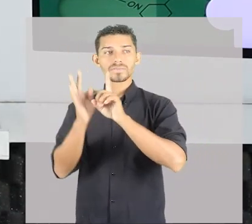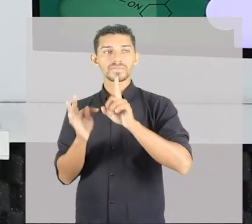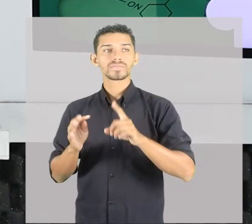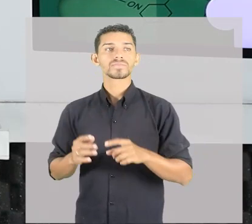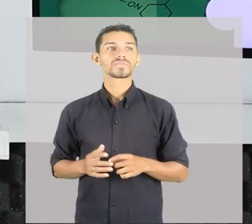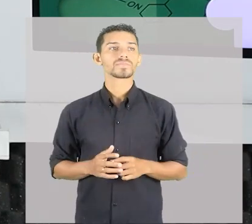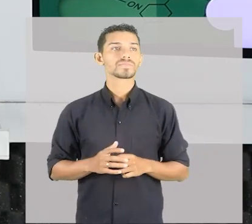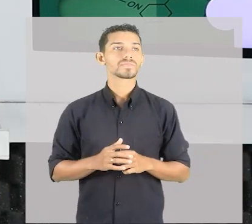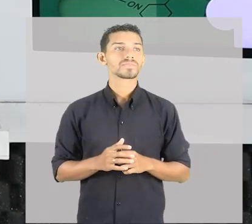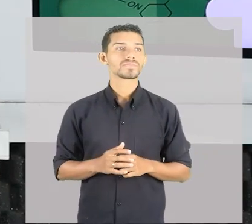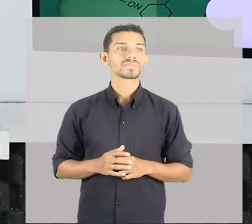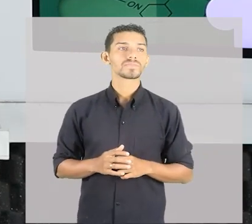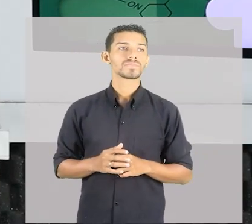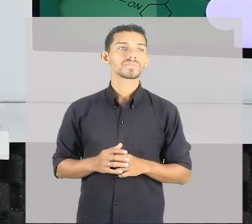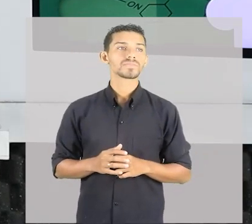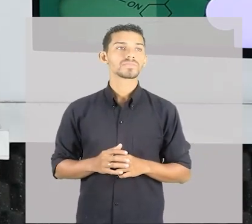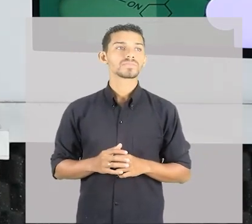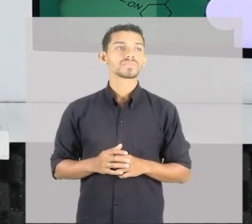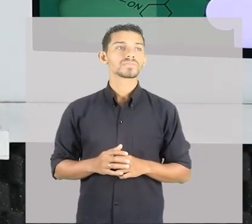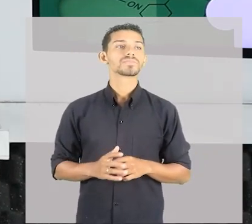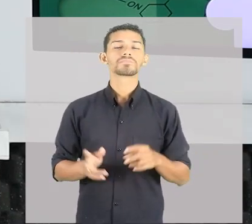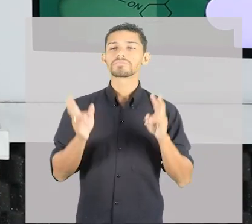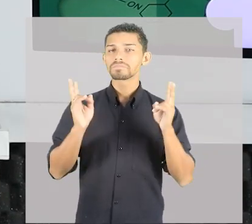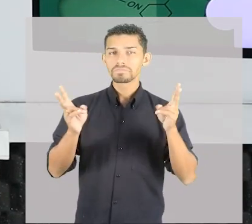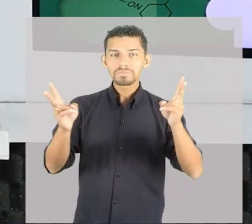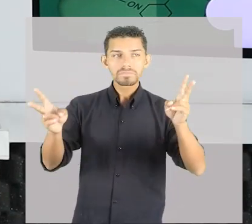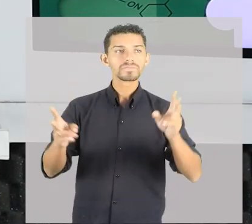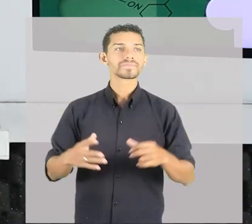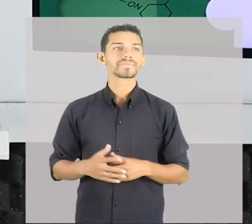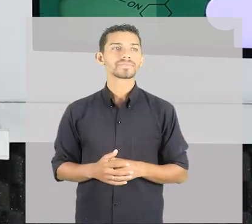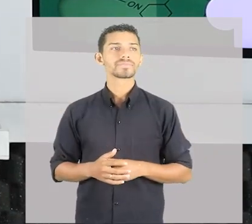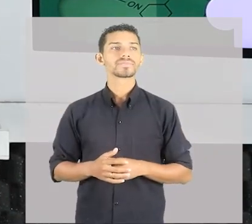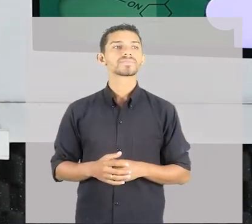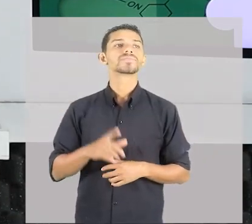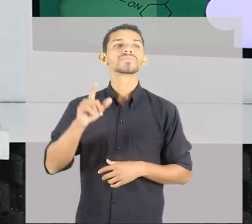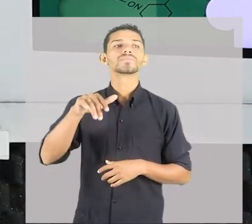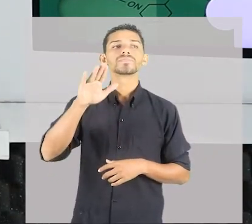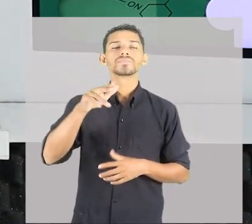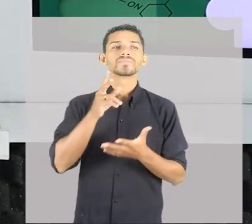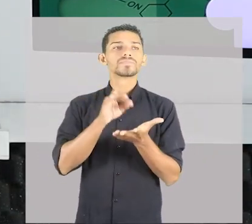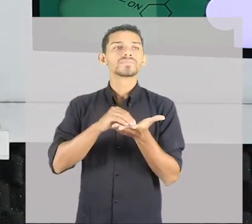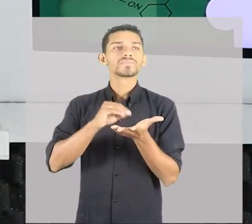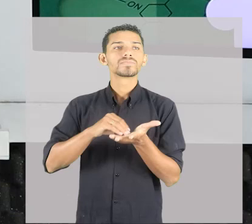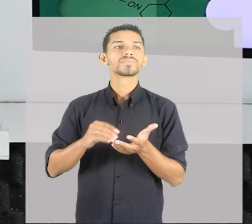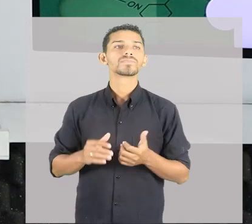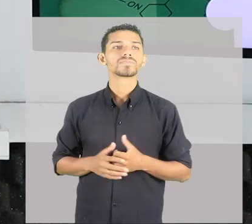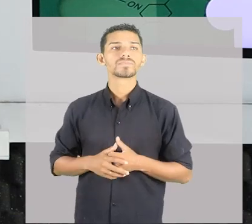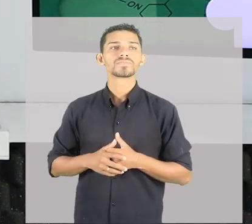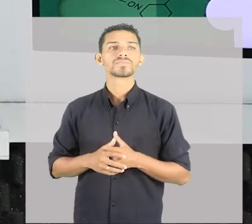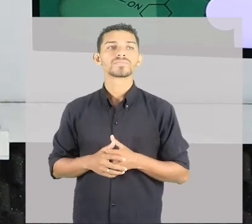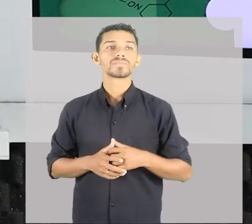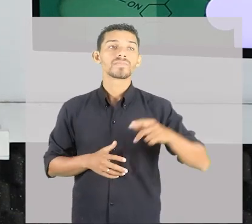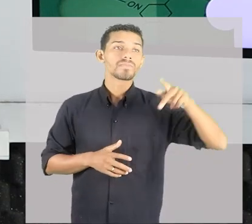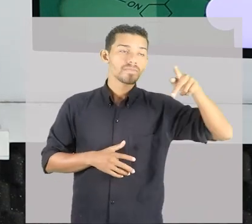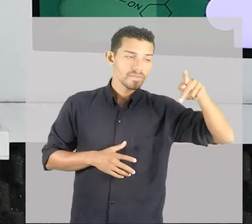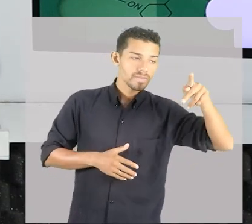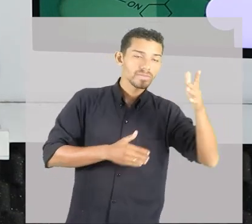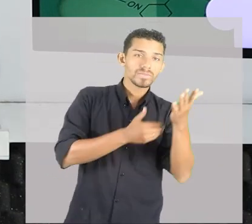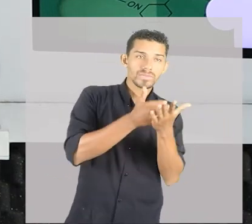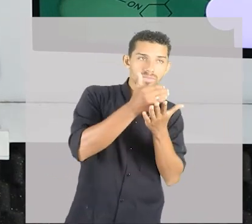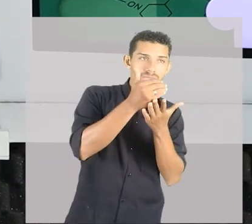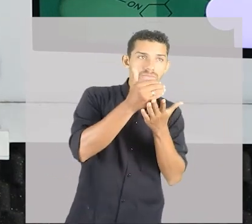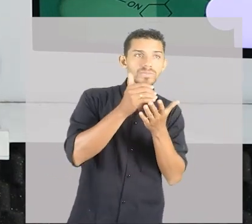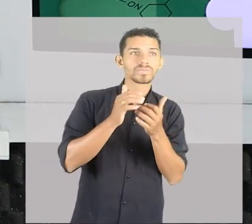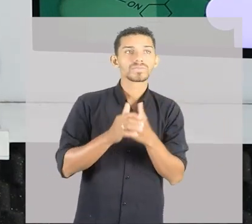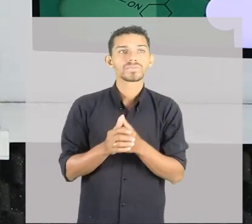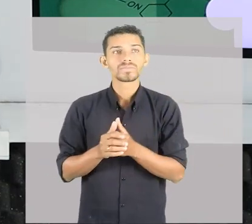constante Ó quem sobrou pressão Inicial